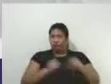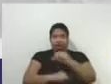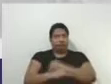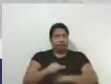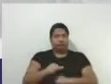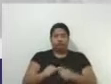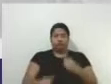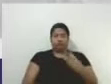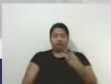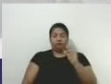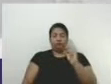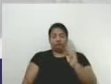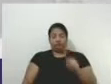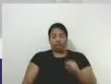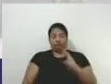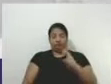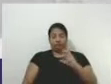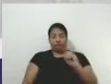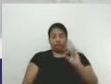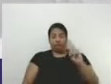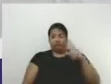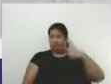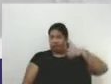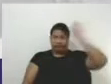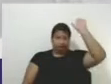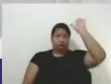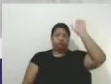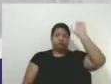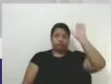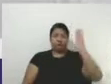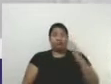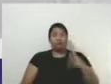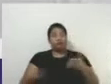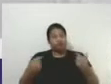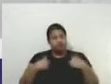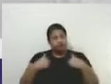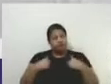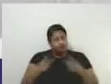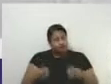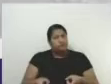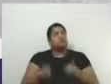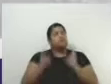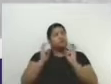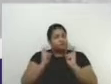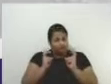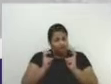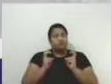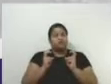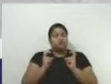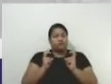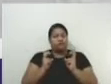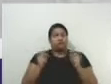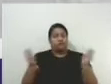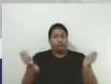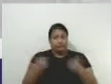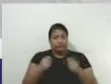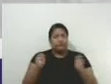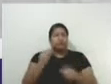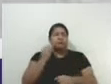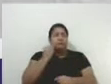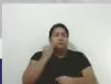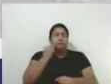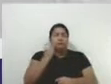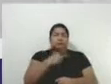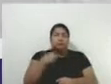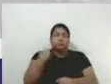eu vejo uma grande oportunidade, dentro daquela máxima de nós termos parte da solução, de